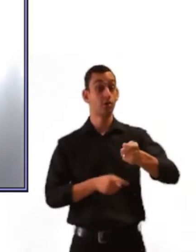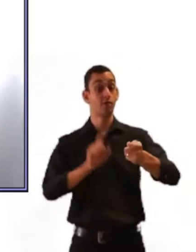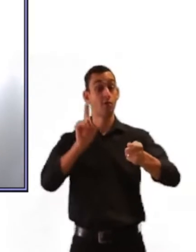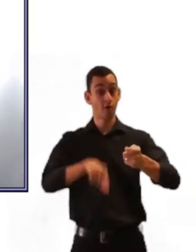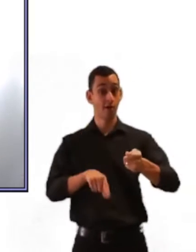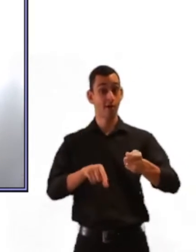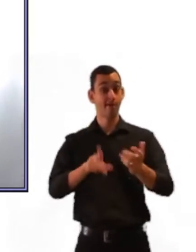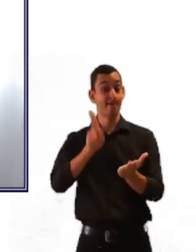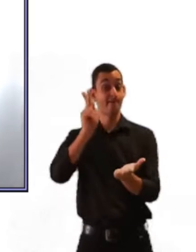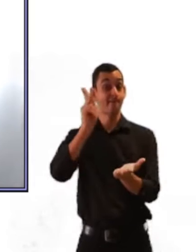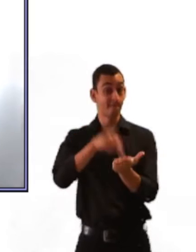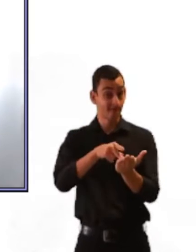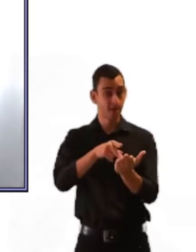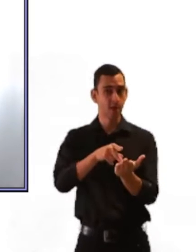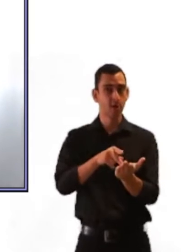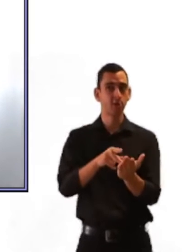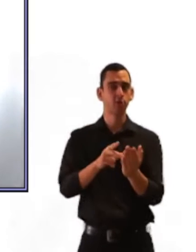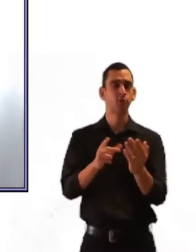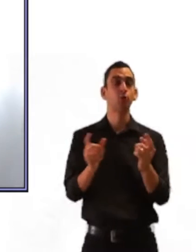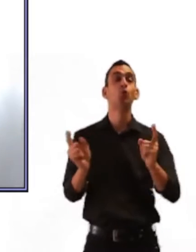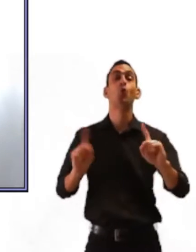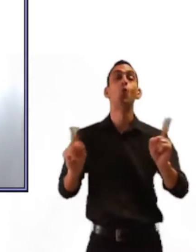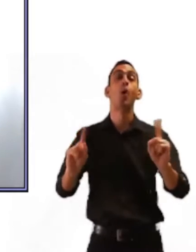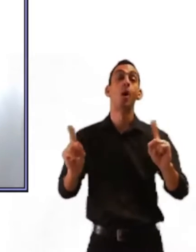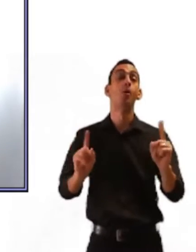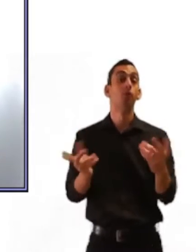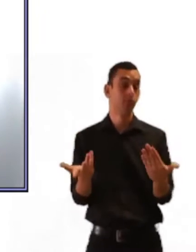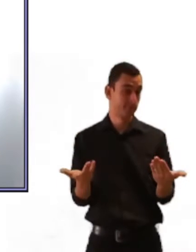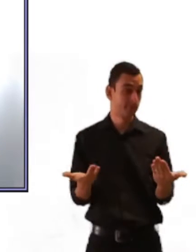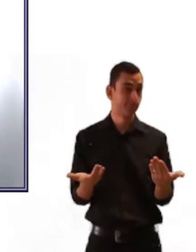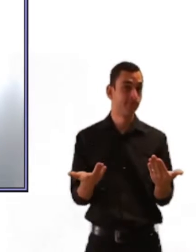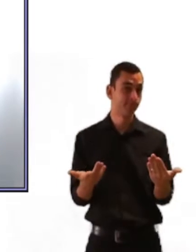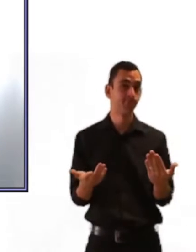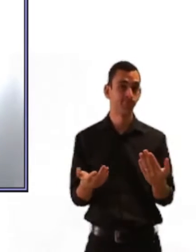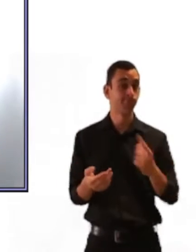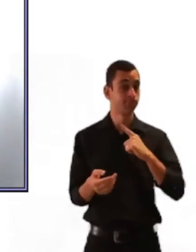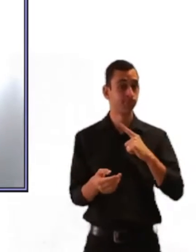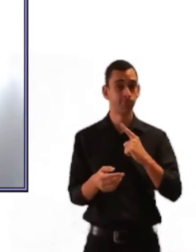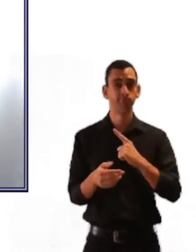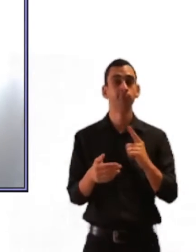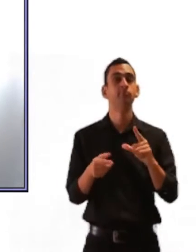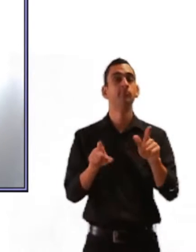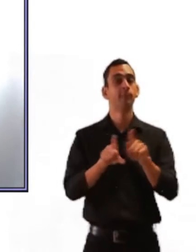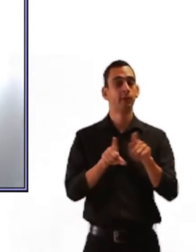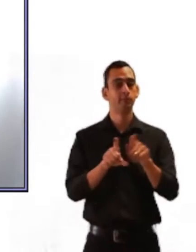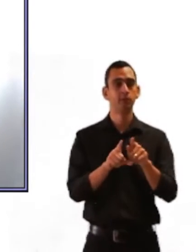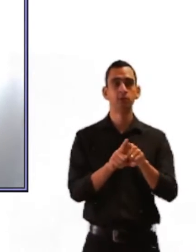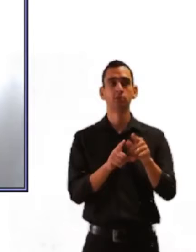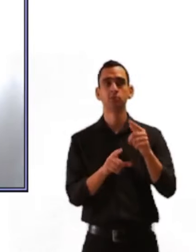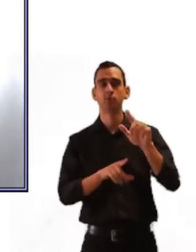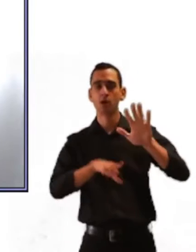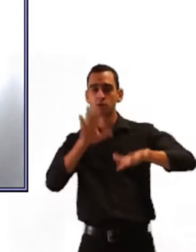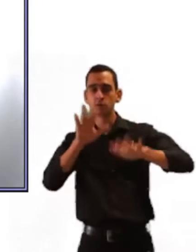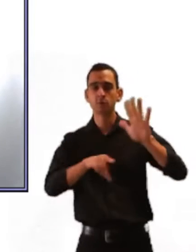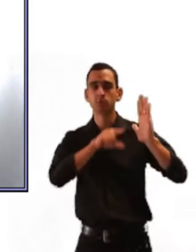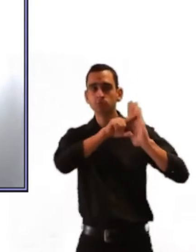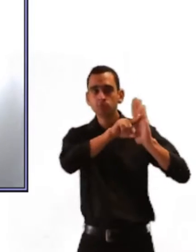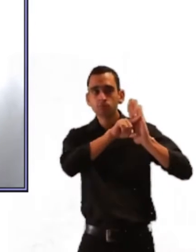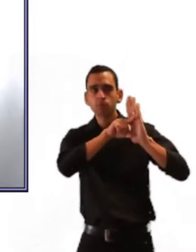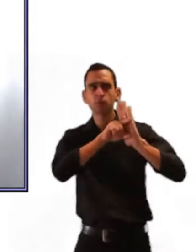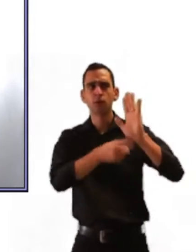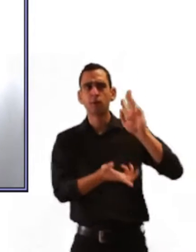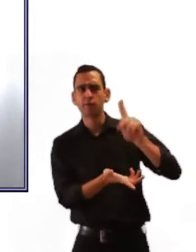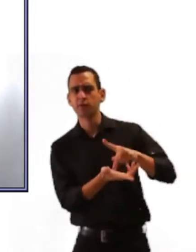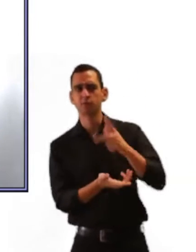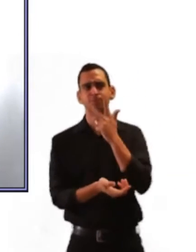verdade estritamente considerada, mas muitas das vezes com base em uma verossimilhança, com base em uma aparência de